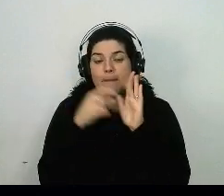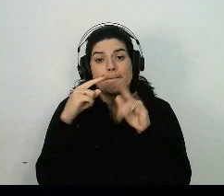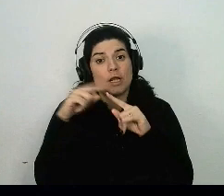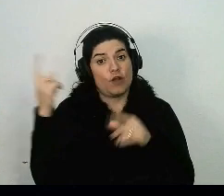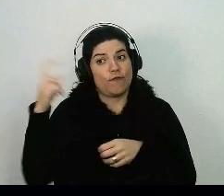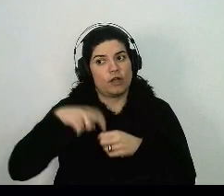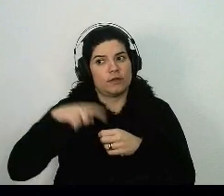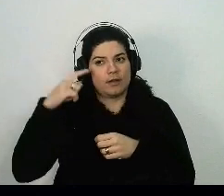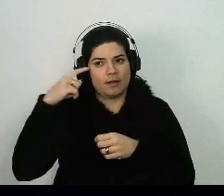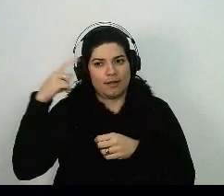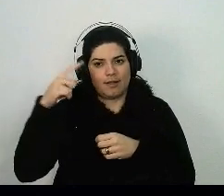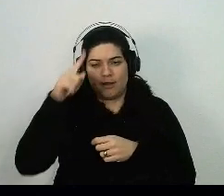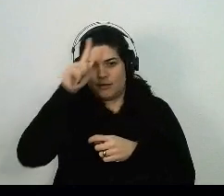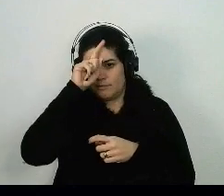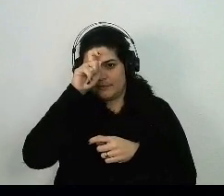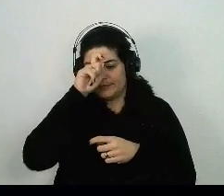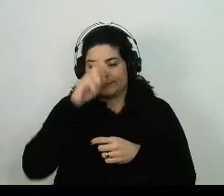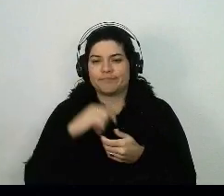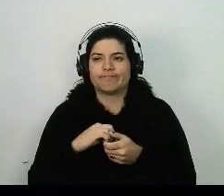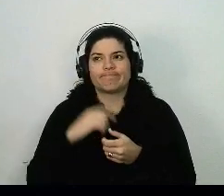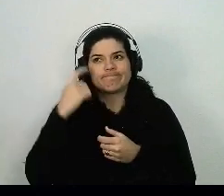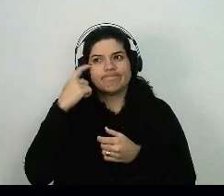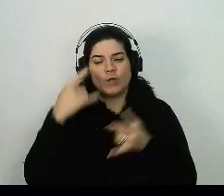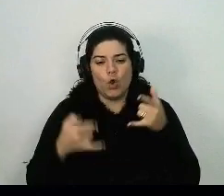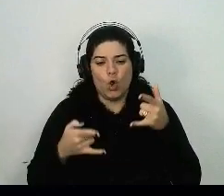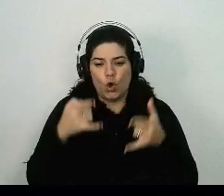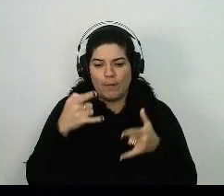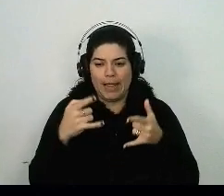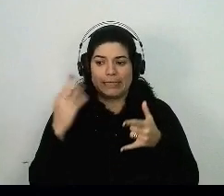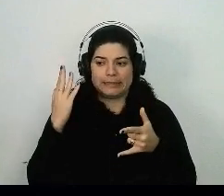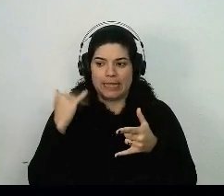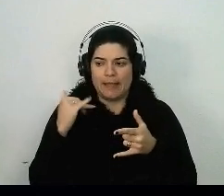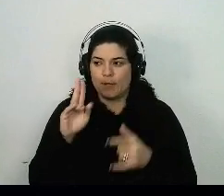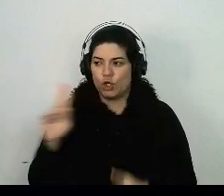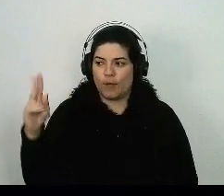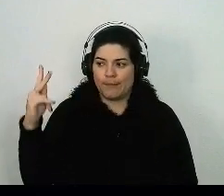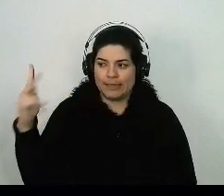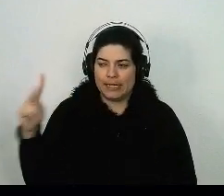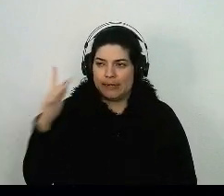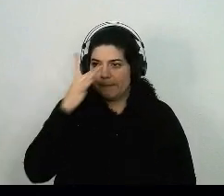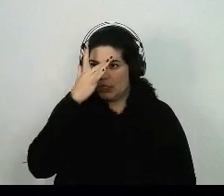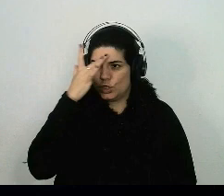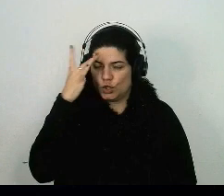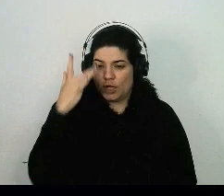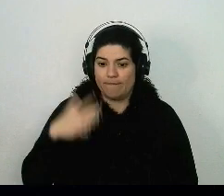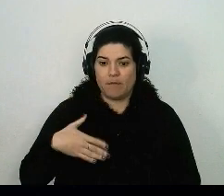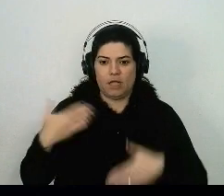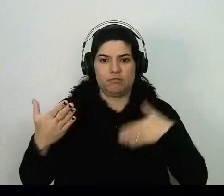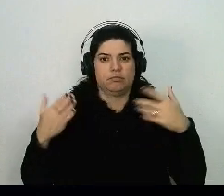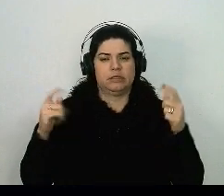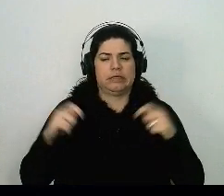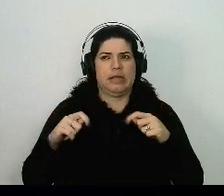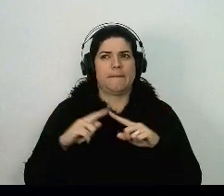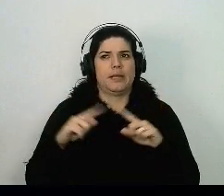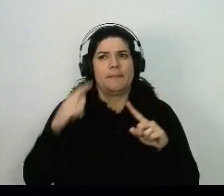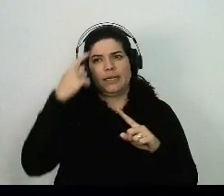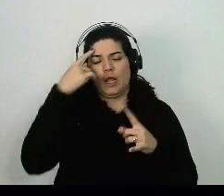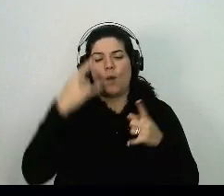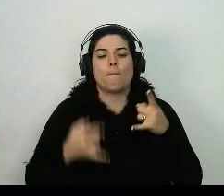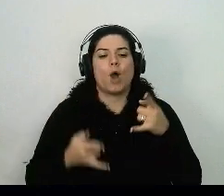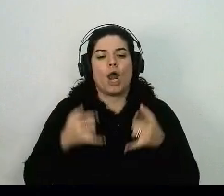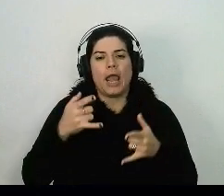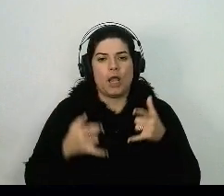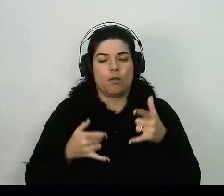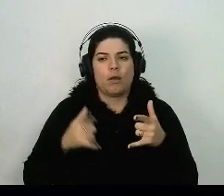vez de eu colocar um robô que já sabe o nome do cara, que vira, não sei o que, e assusta, eu colocasse um boneco, eu colocasse alguém